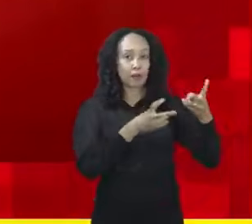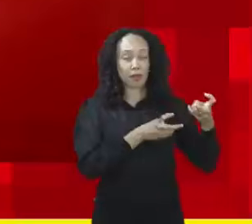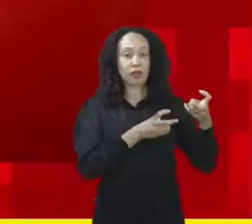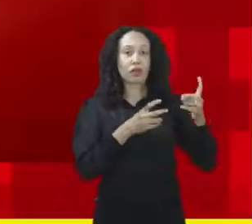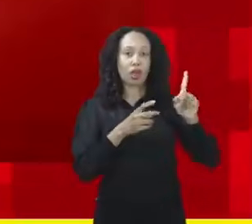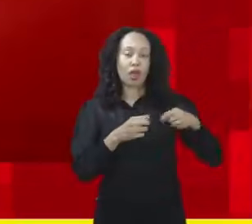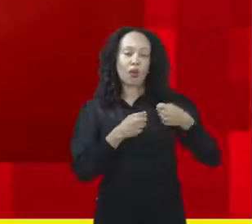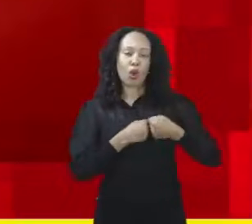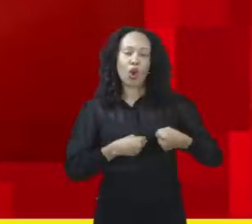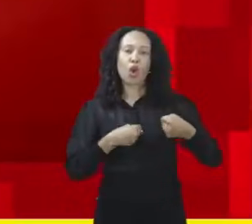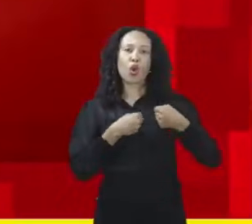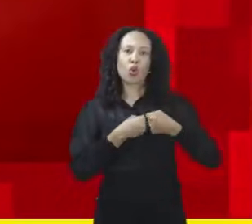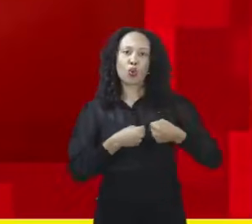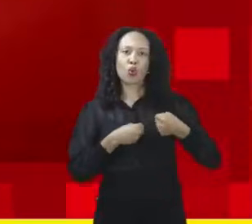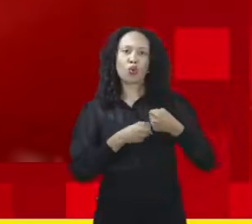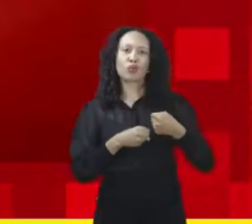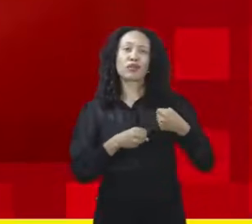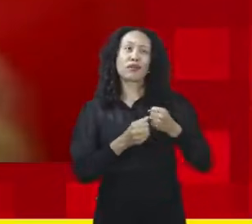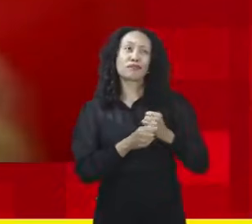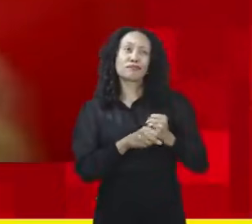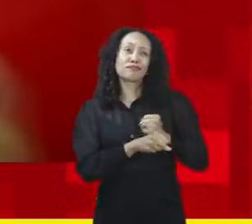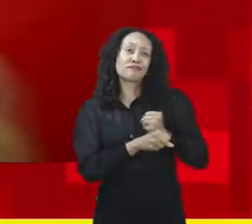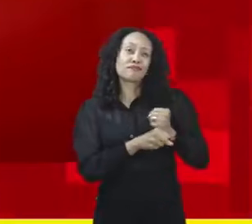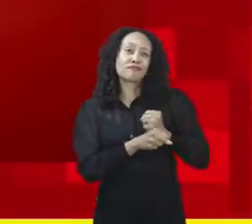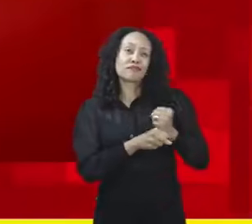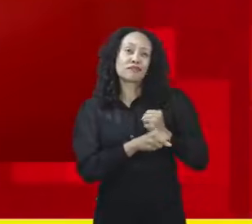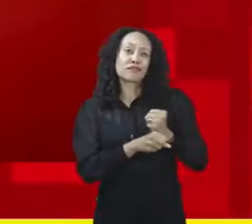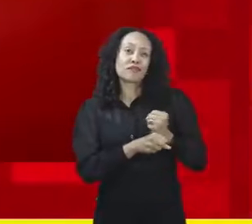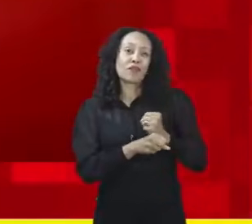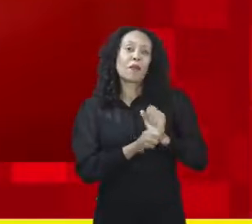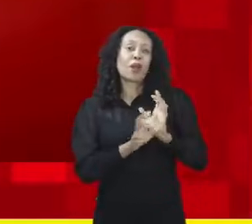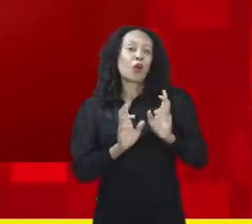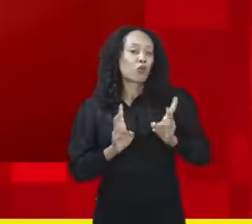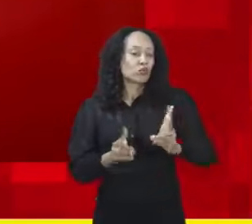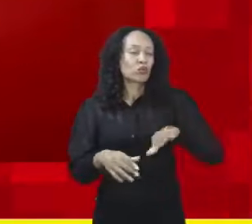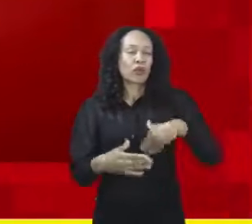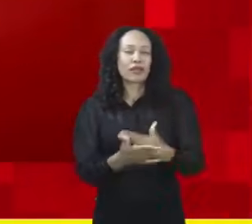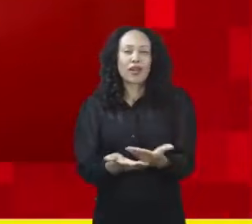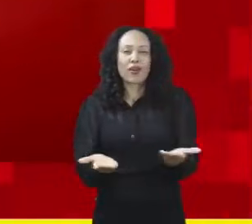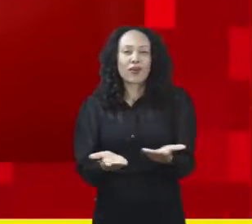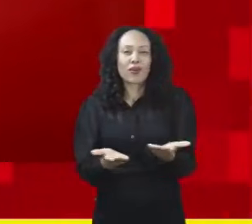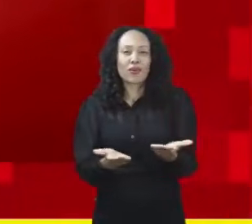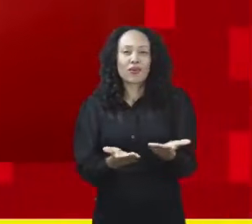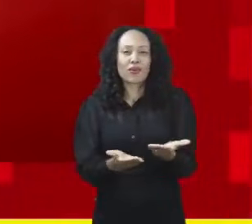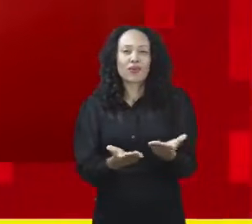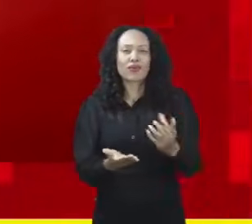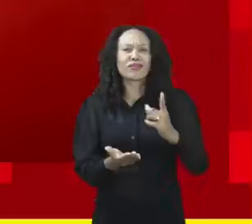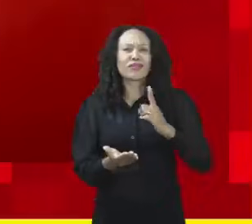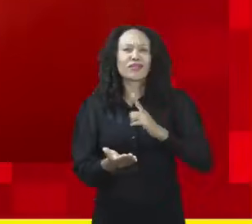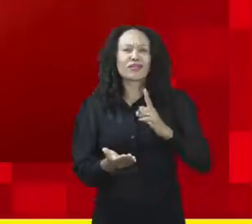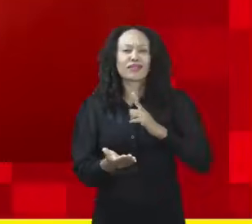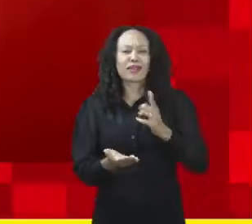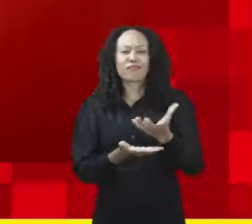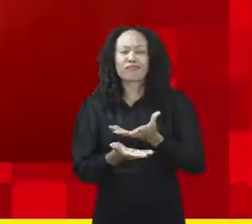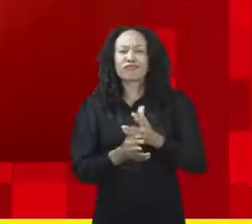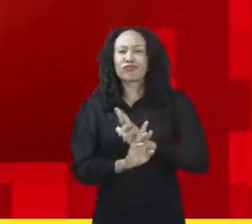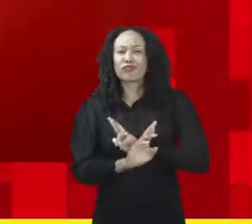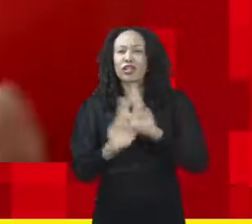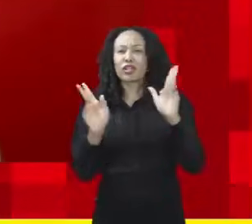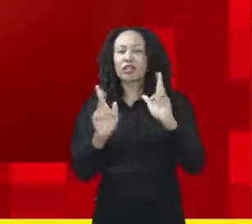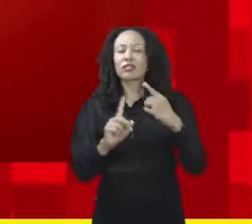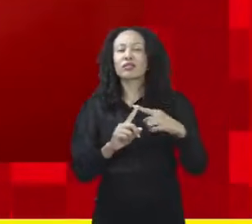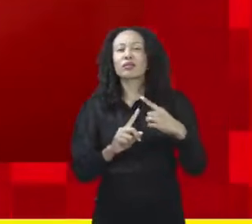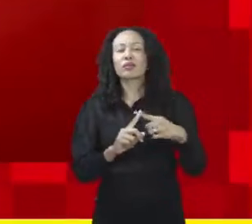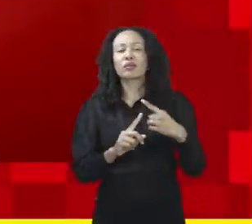uma luta antiga e também muito atual, porque é uma luta que ela tem uma dinâmica diferente agora, porque a gente está